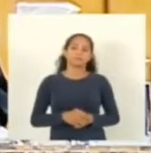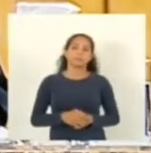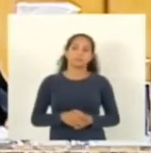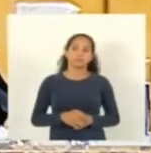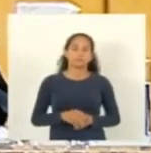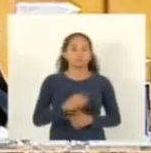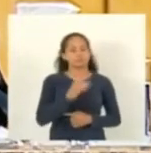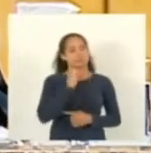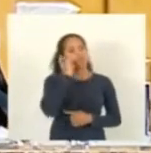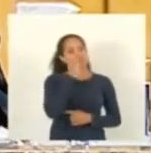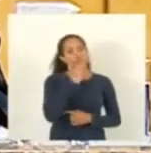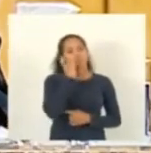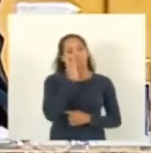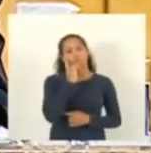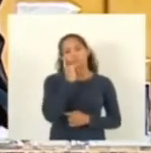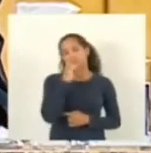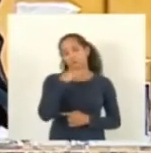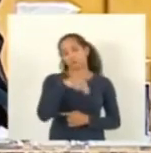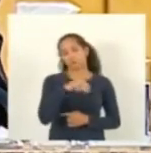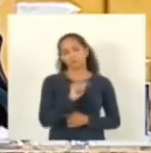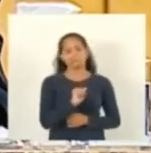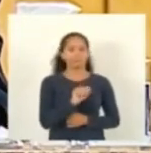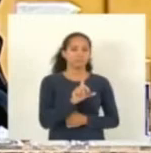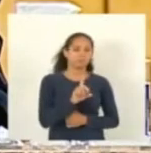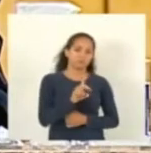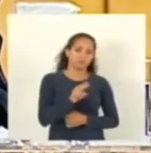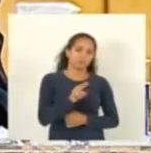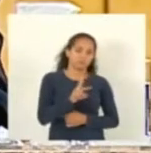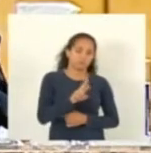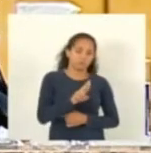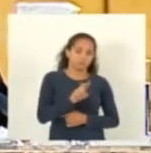deputado Marcos Madureira